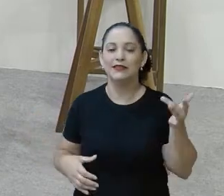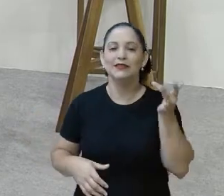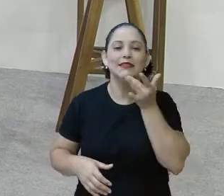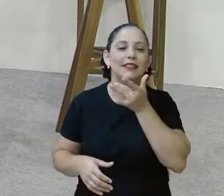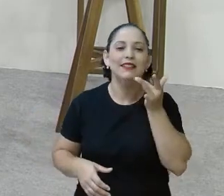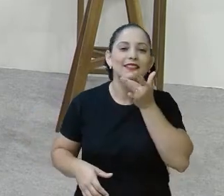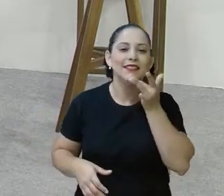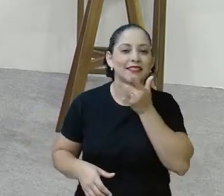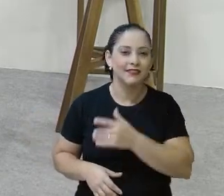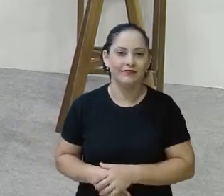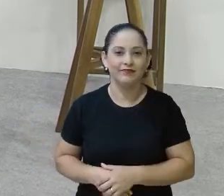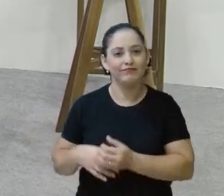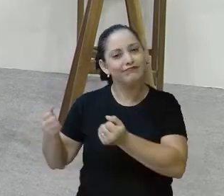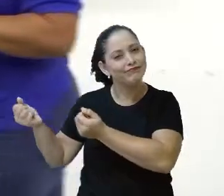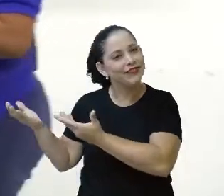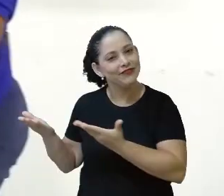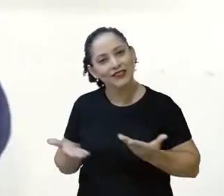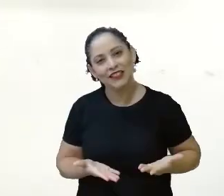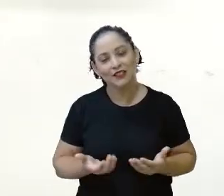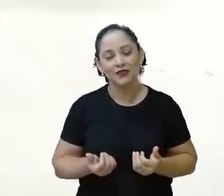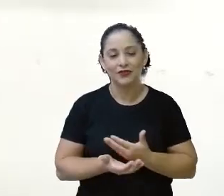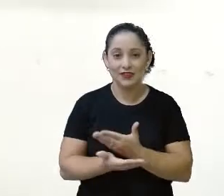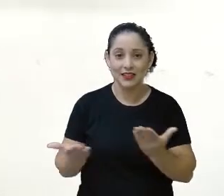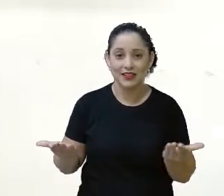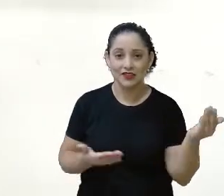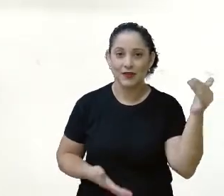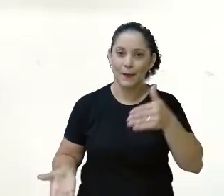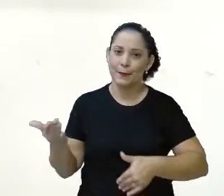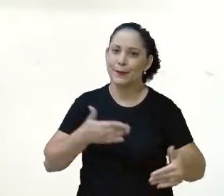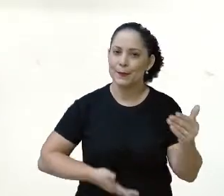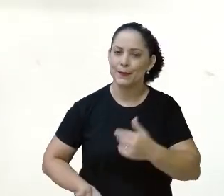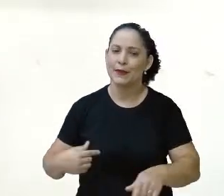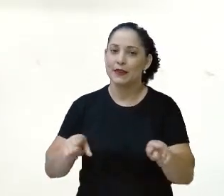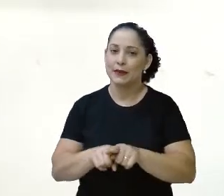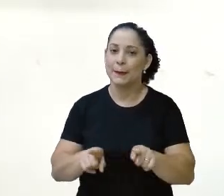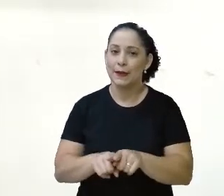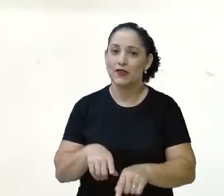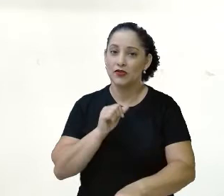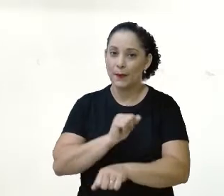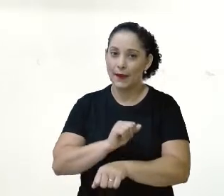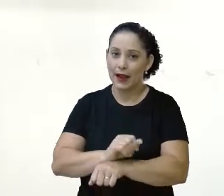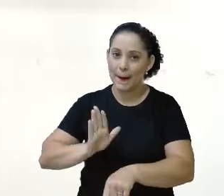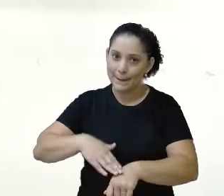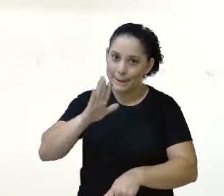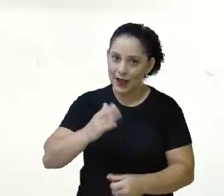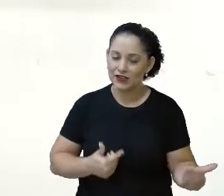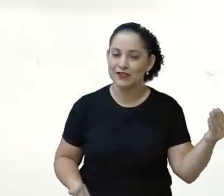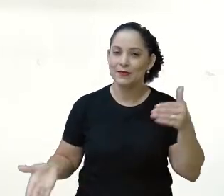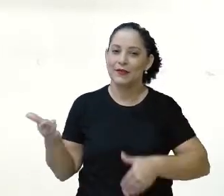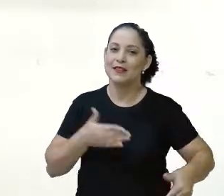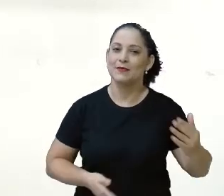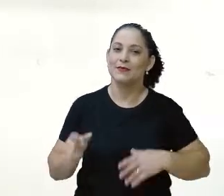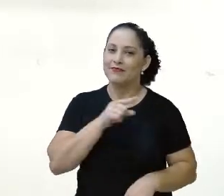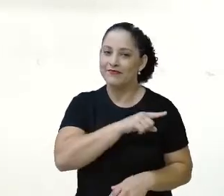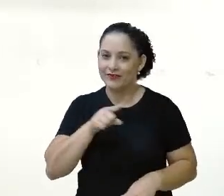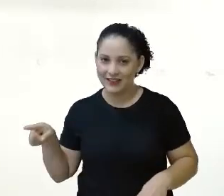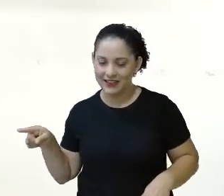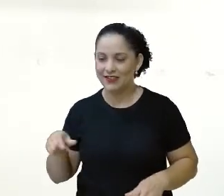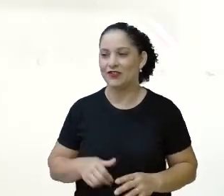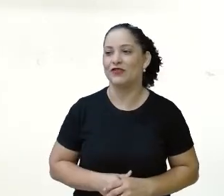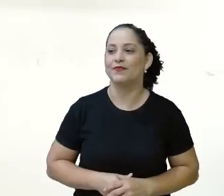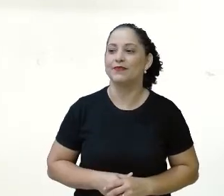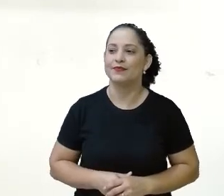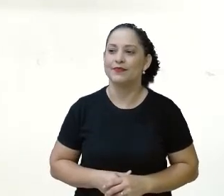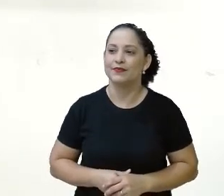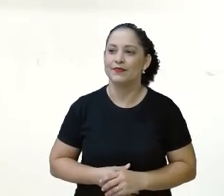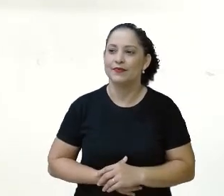vamos lá. Sejam bem-vindos, participem. Além de Bianca, estou esperando mais comentários, viu, gente? Vamos lá? Olha só, falei